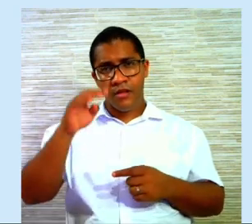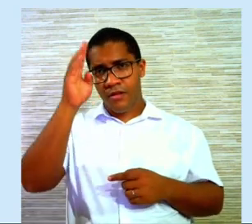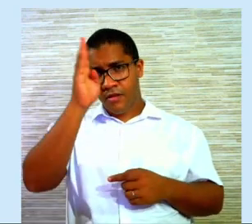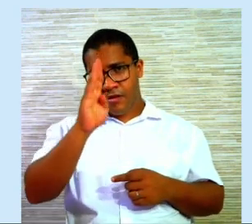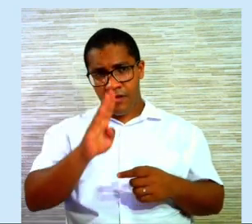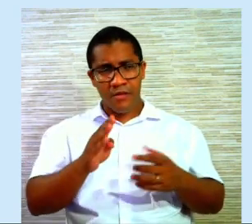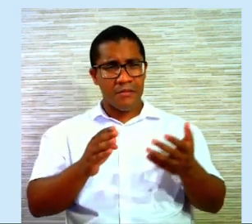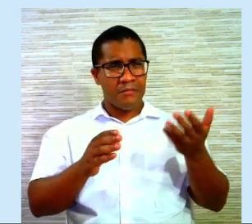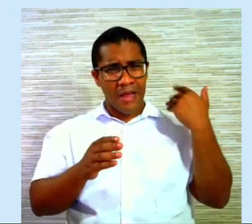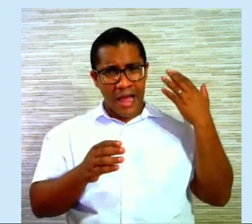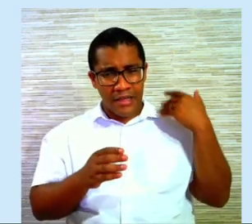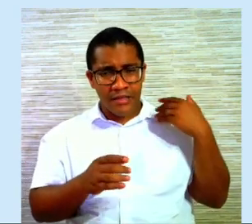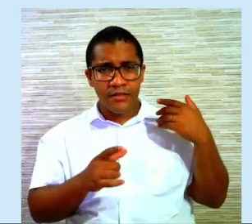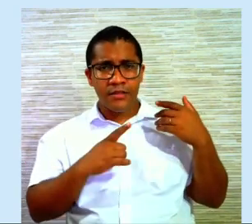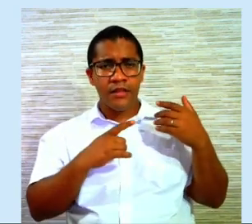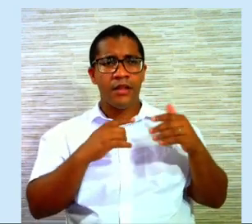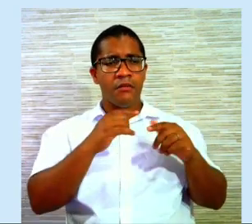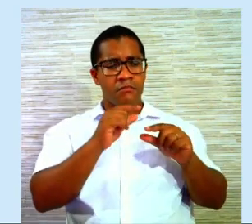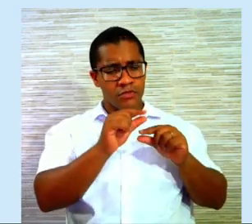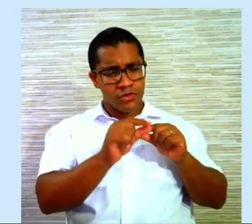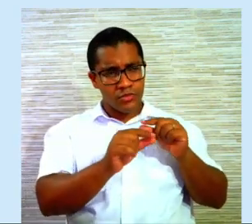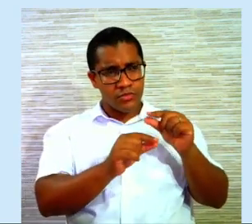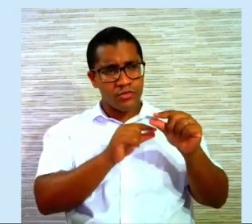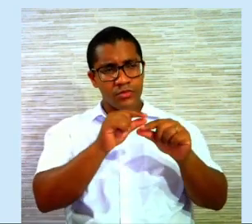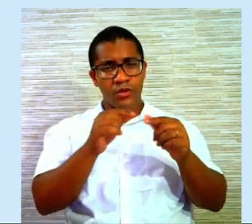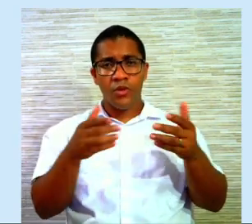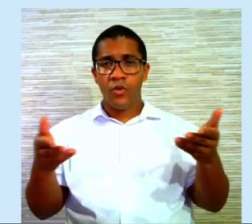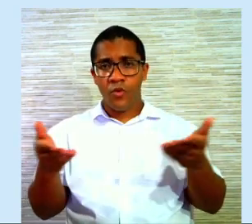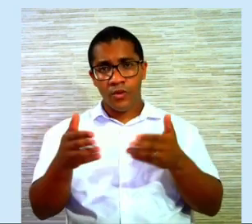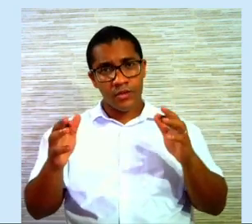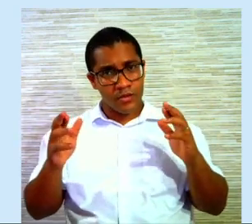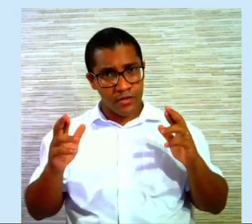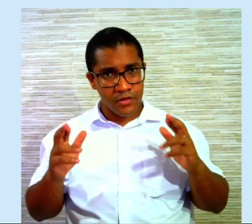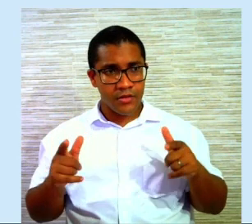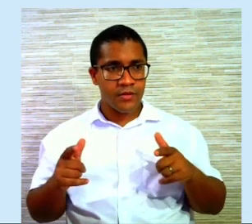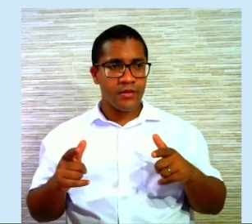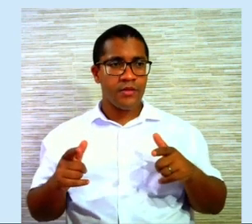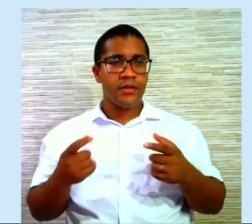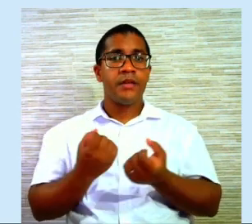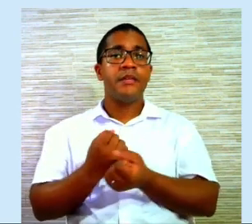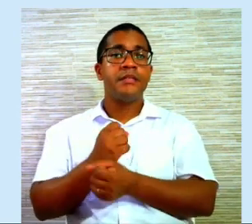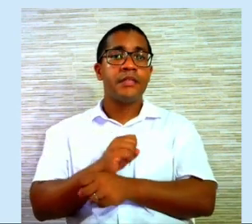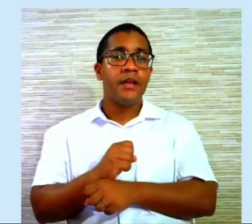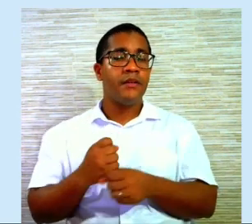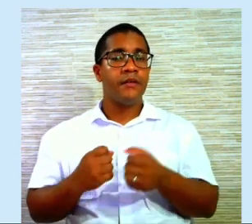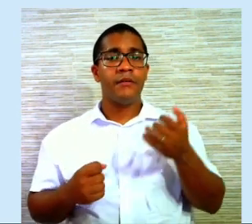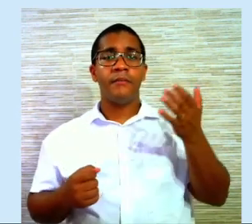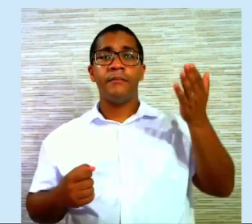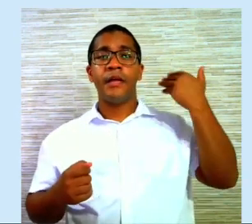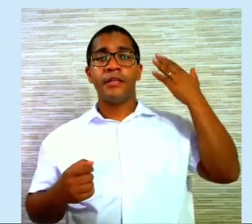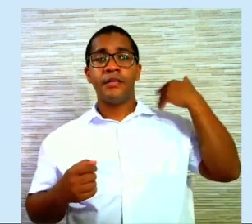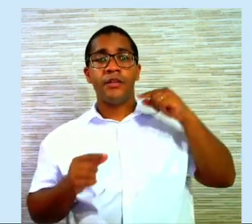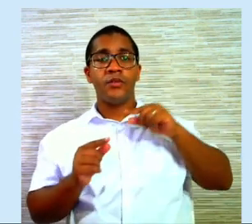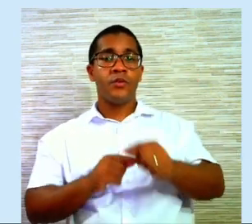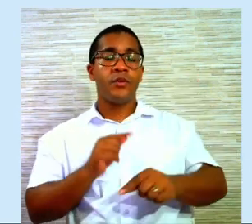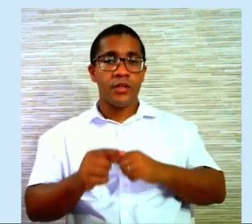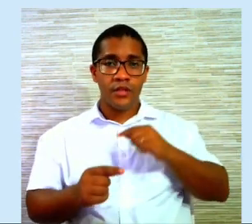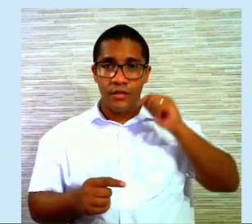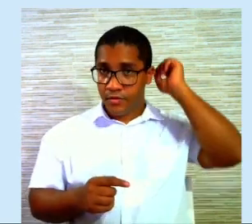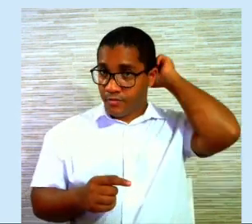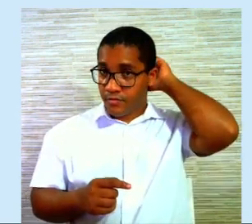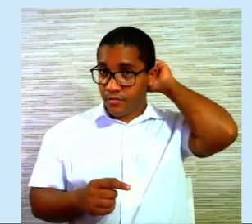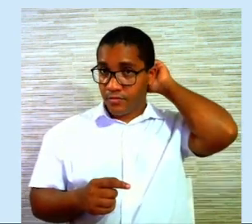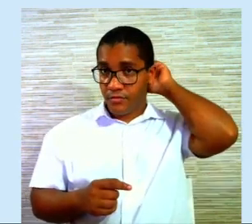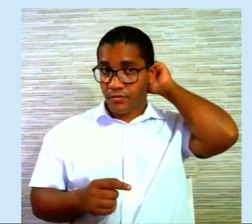No Brasil colônia, a lei permitia. Hoje a lei proíbe. Na escravidão antiga, na